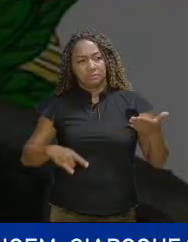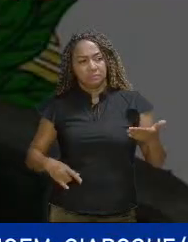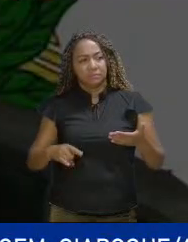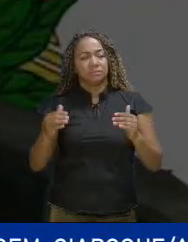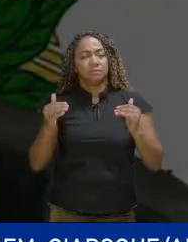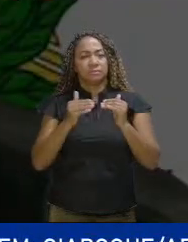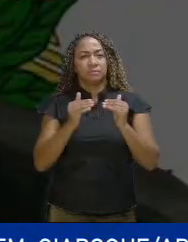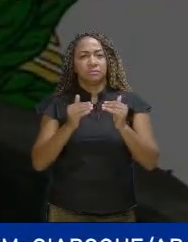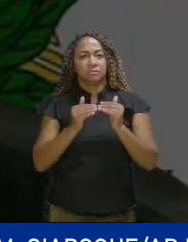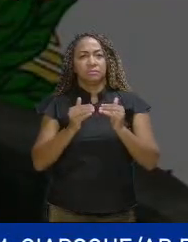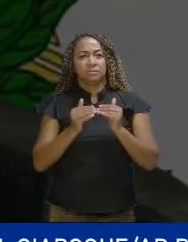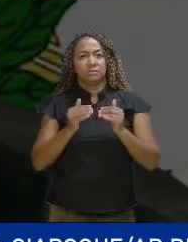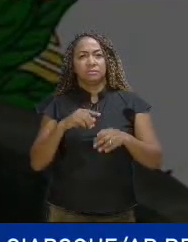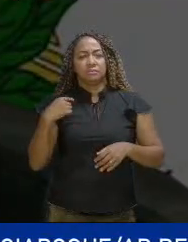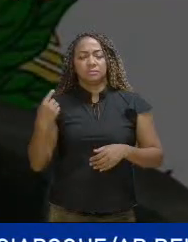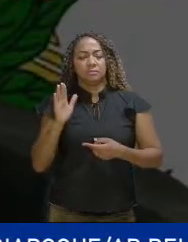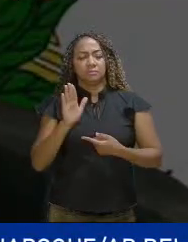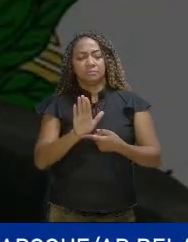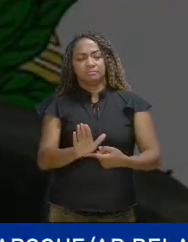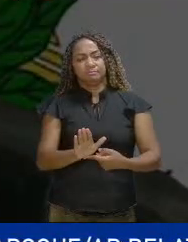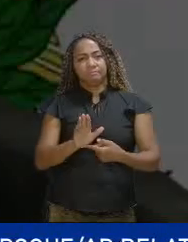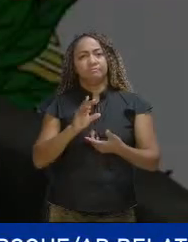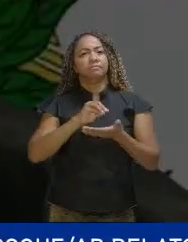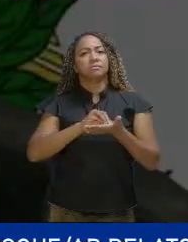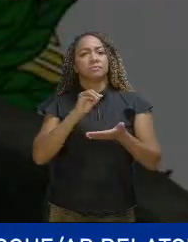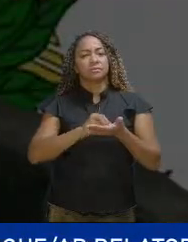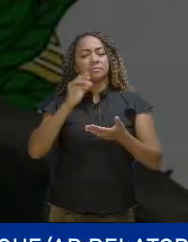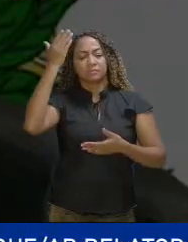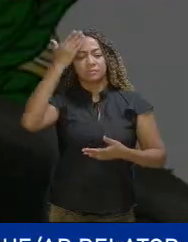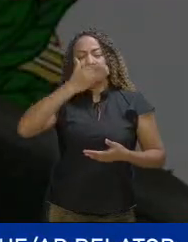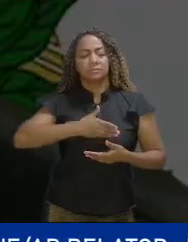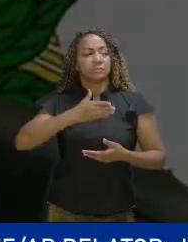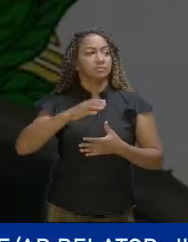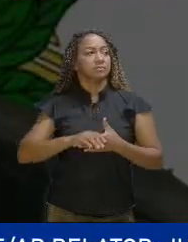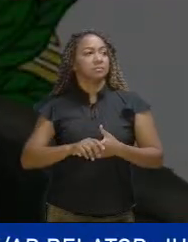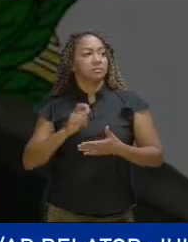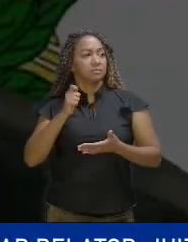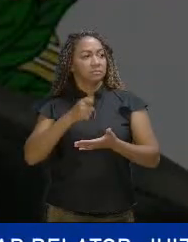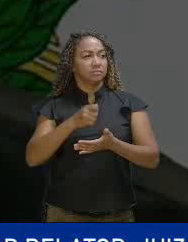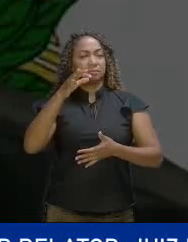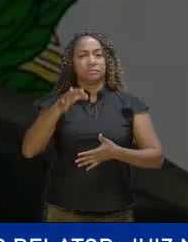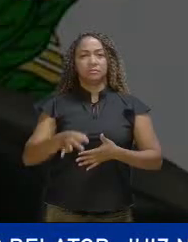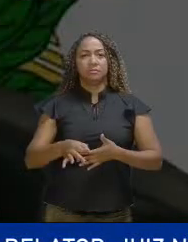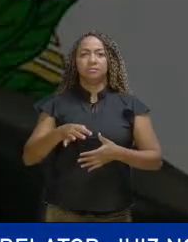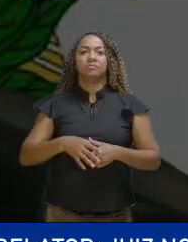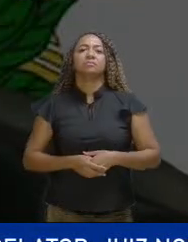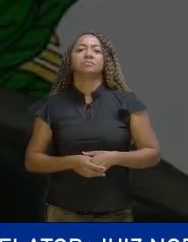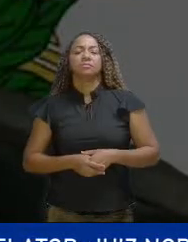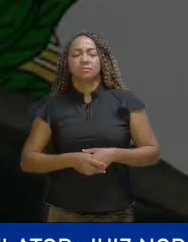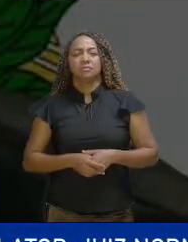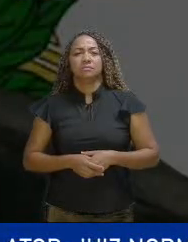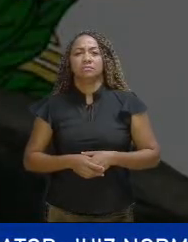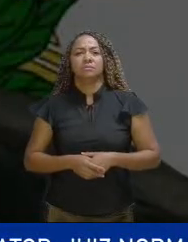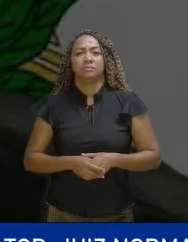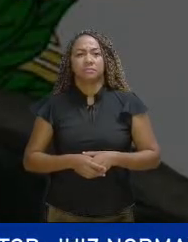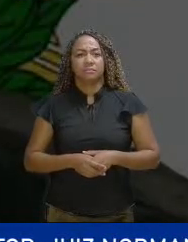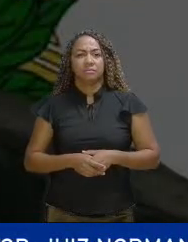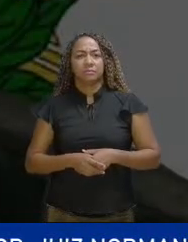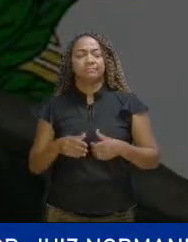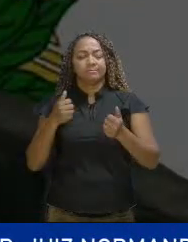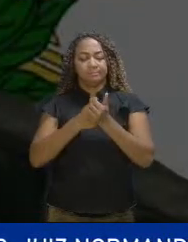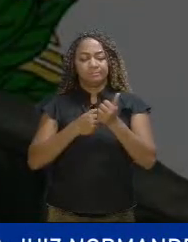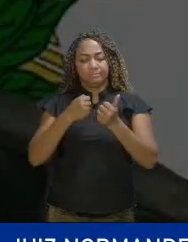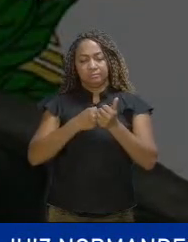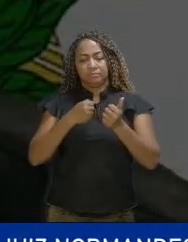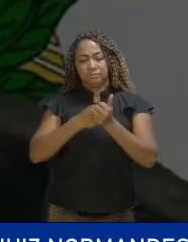conforme atestado pela unidade, mostraram insuficientes para comprovar a regularidade dos gastos. A tentativa de suprir tais